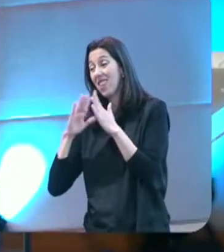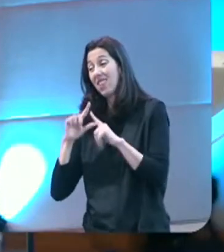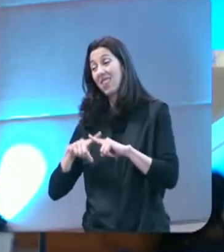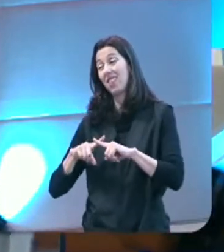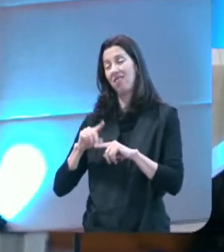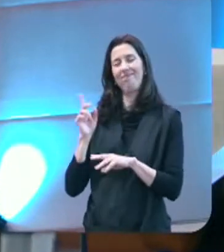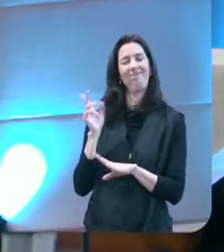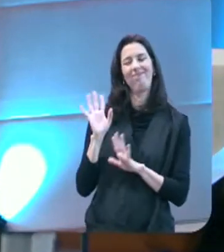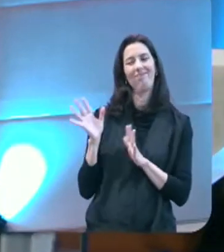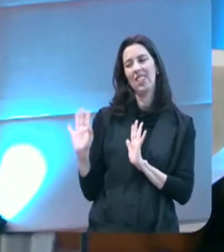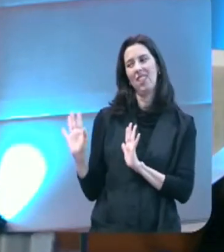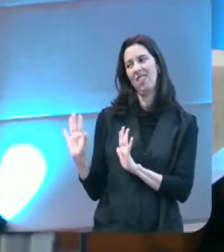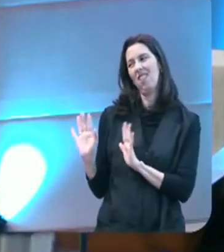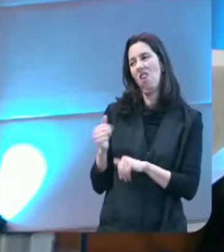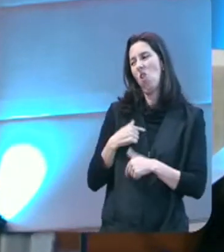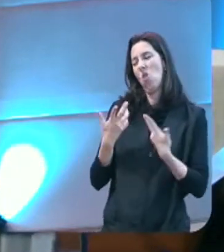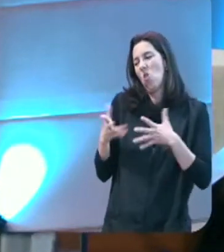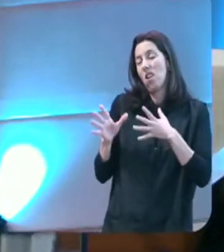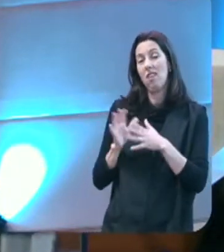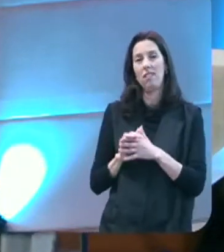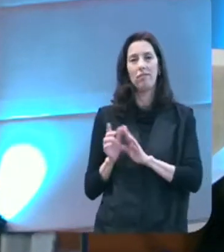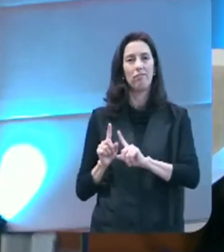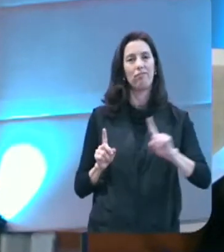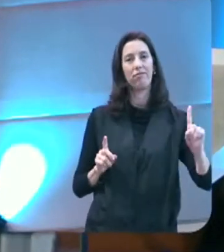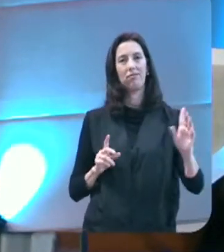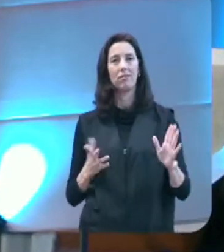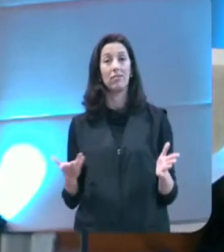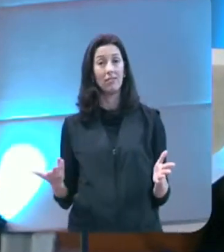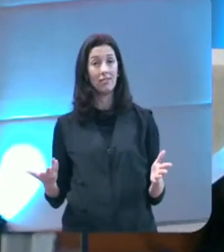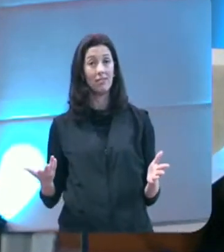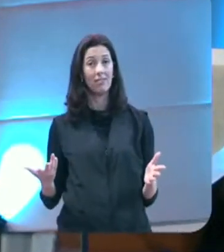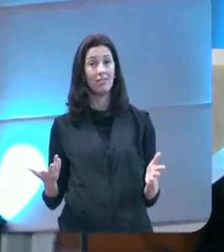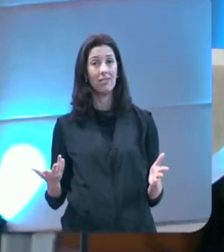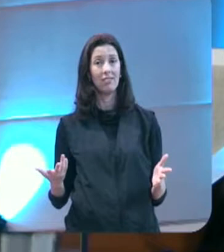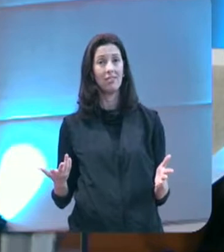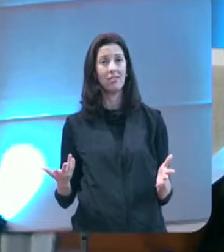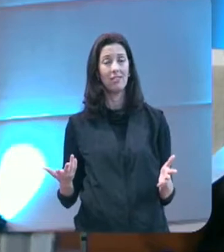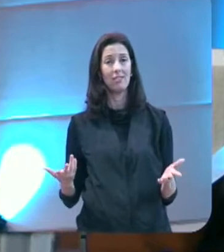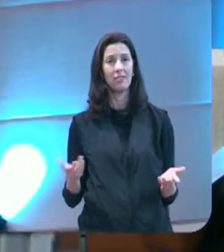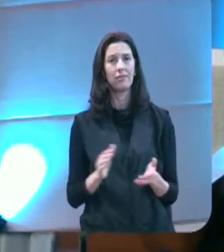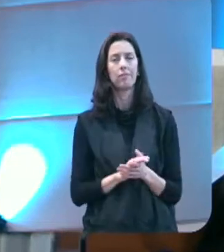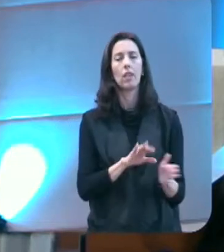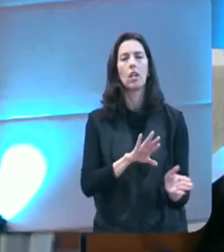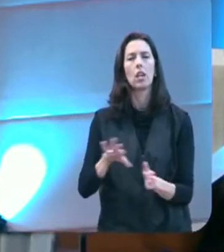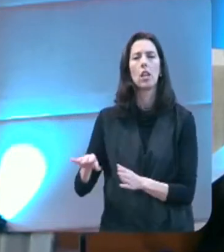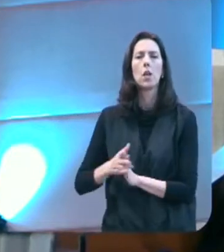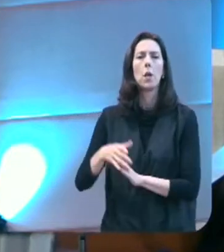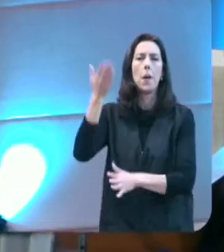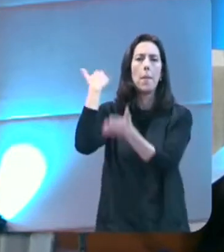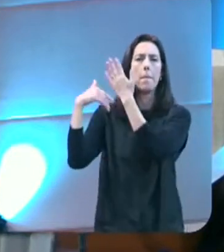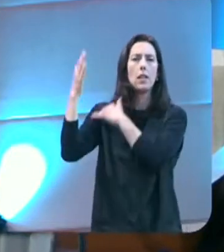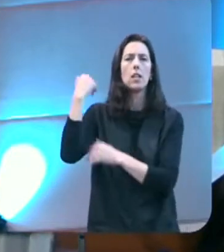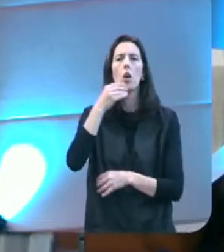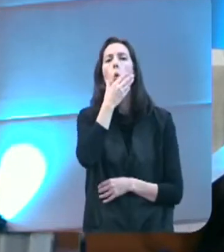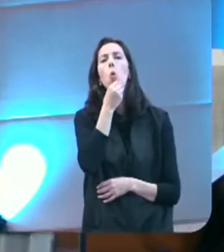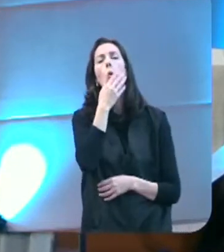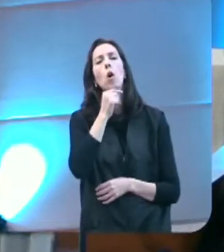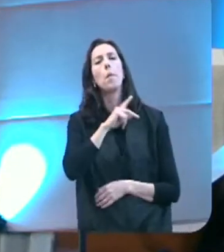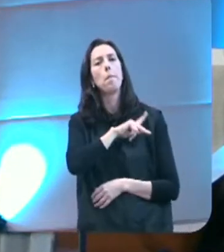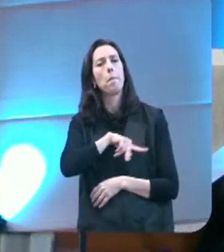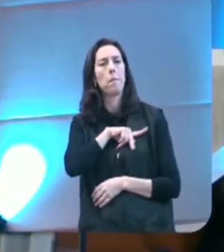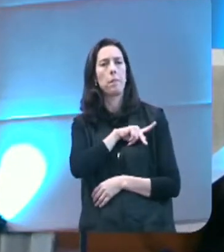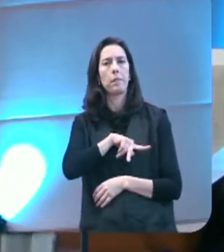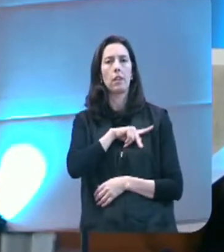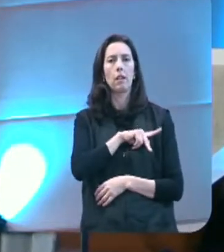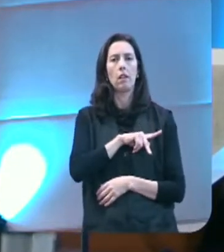Aconteceu lá com o apóstolo Paulo, um tipo chamado Demas. Não é? Demas foi um colaborador de Paulo, ele